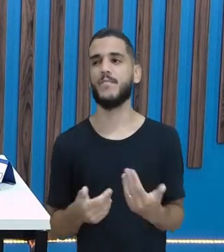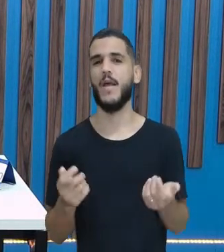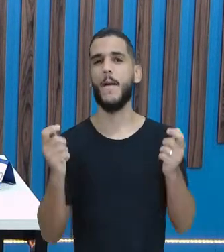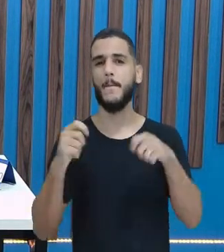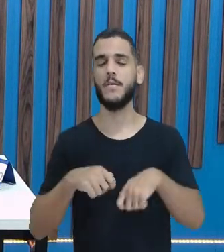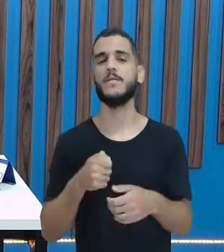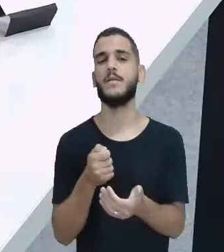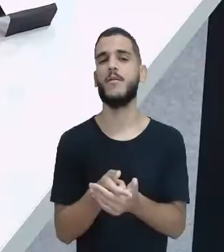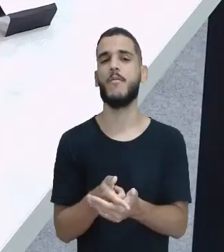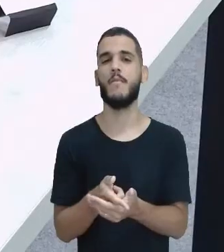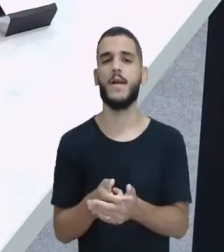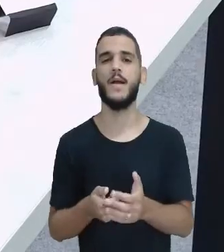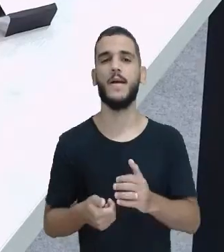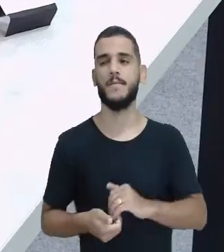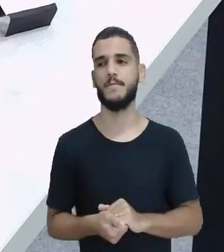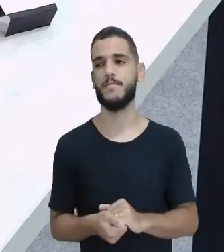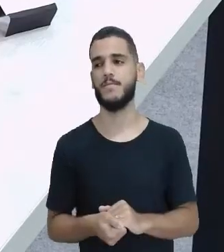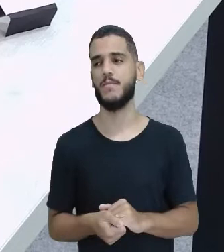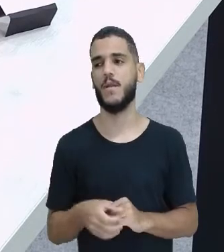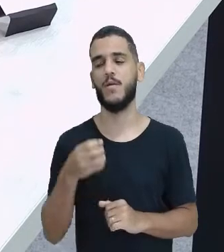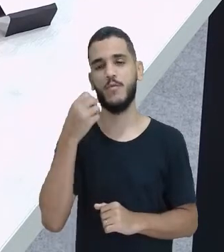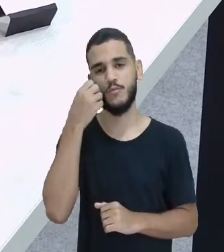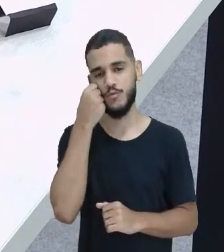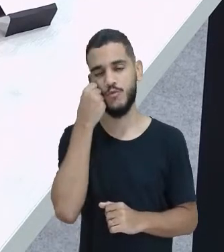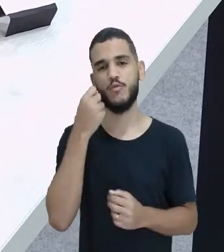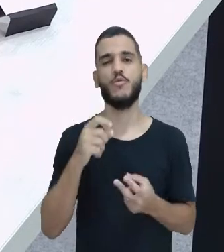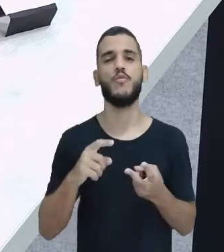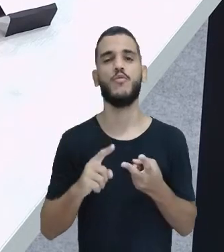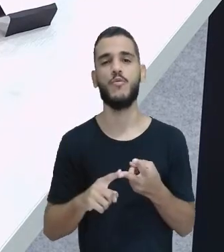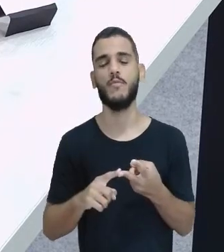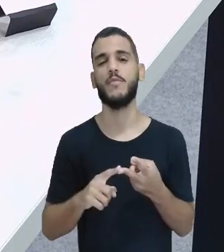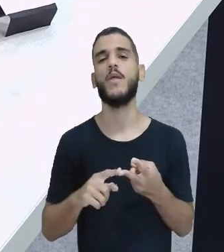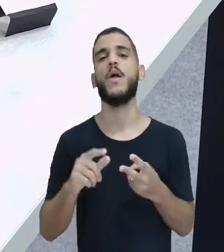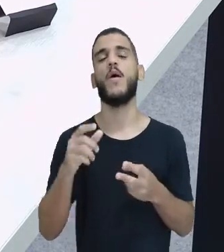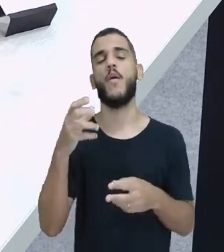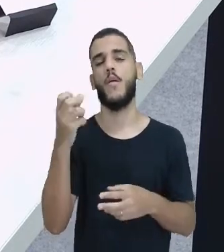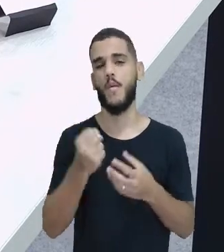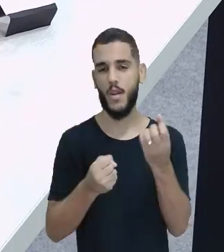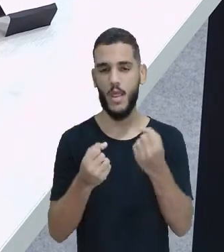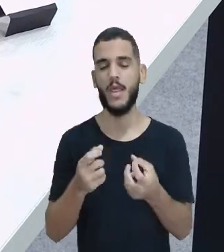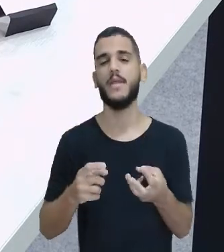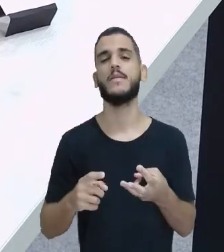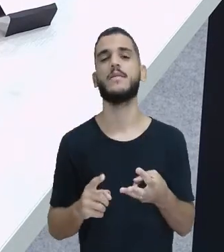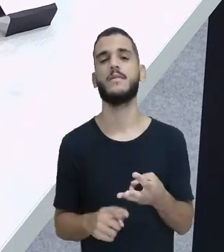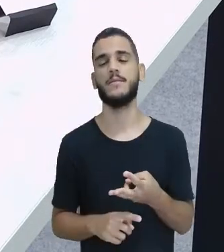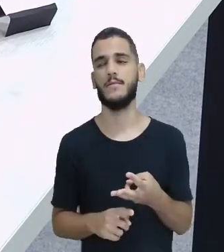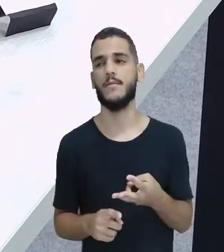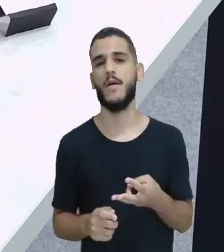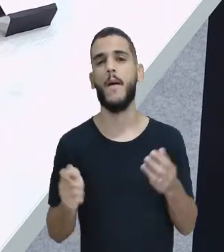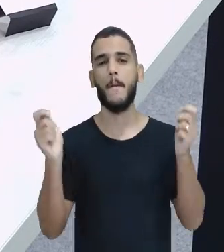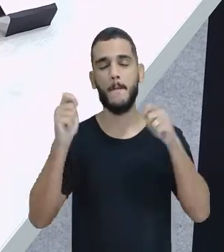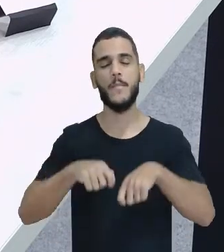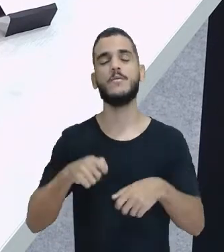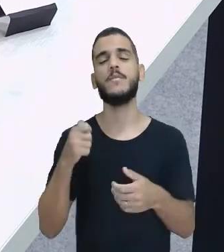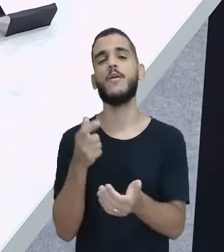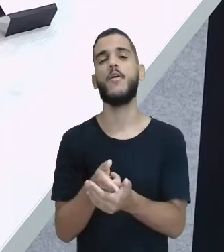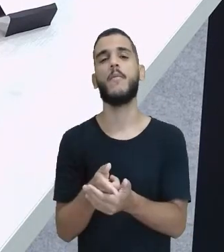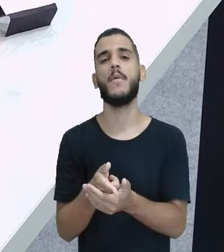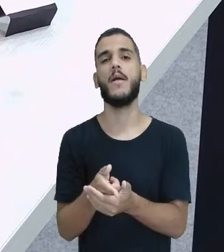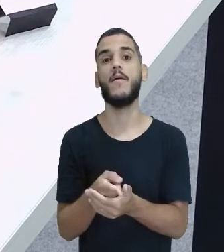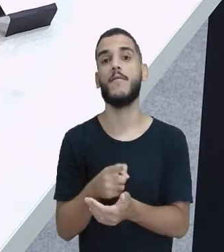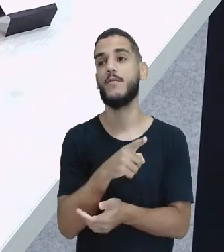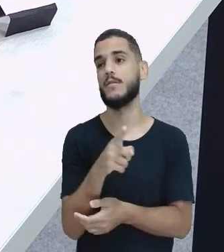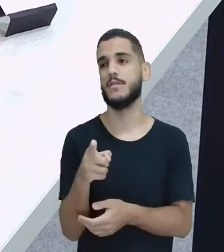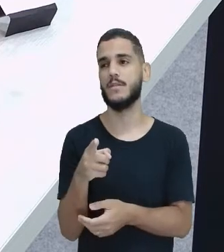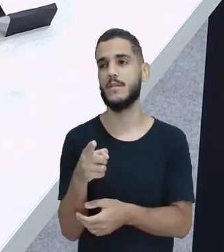posso comprar o suco, posso comprar o leite. O que que eu posso comprar com R$ 20,00? Eu quero que